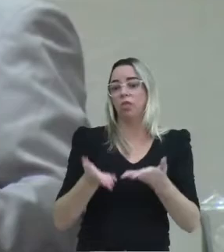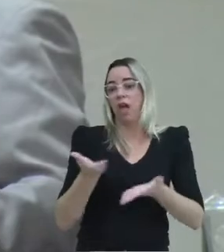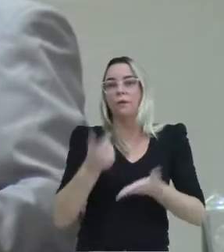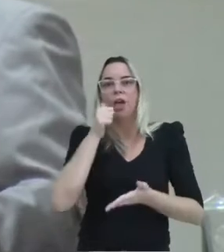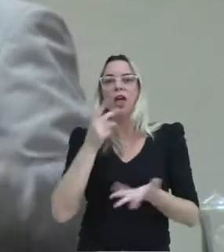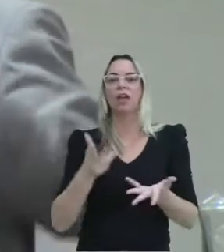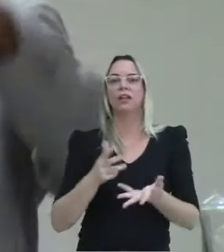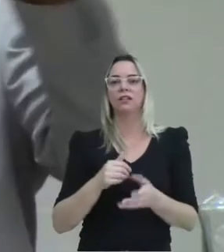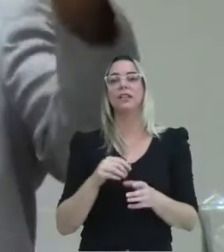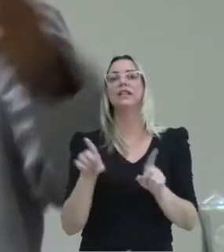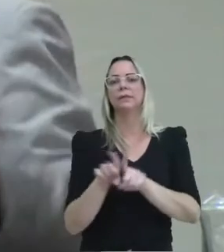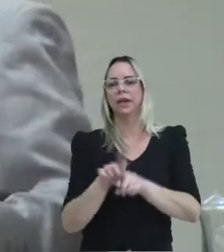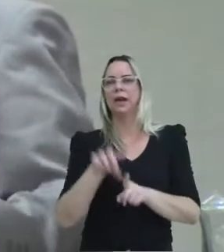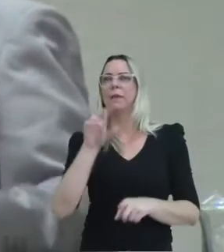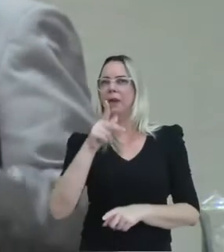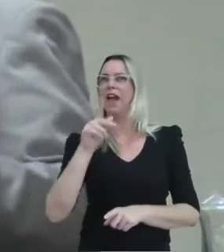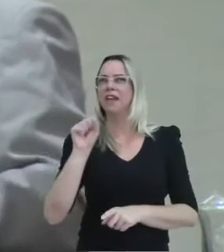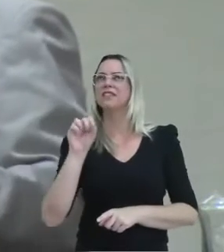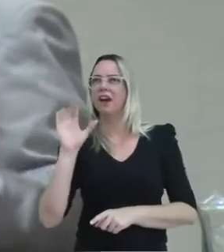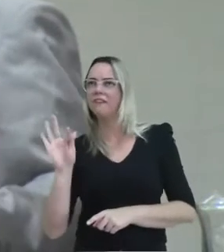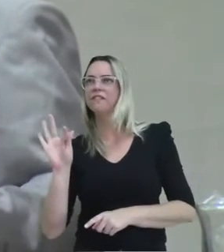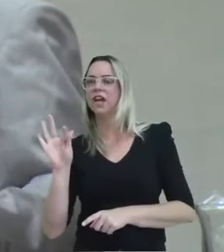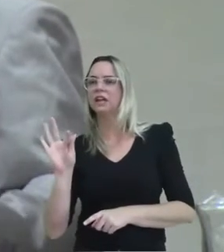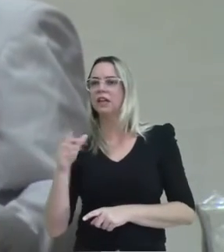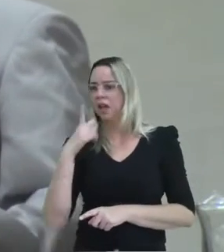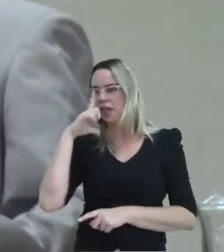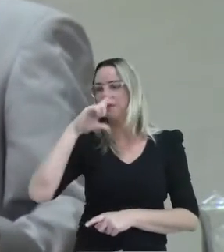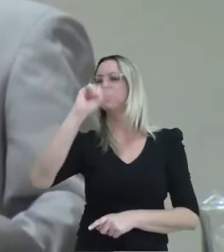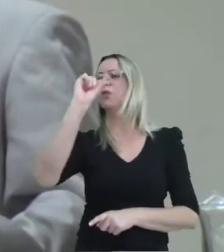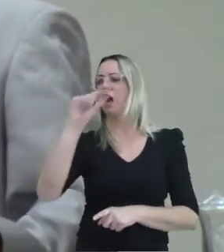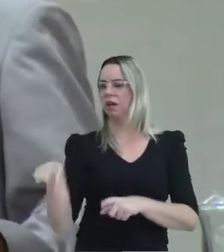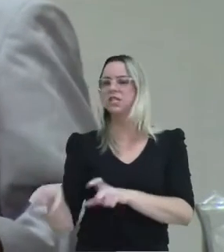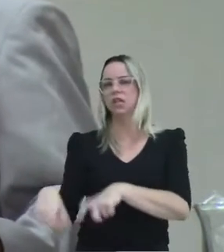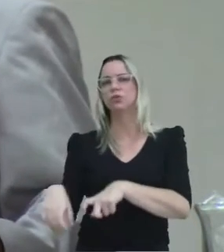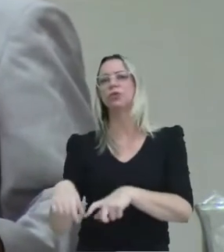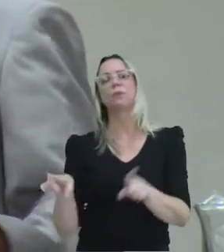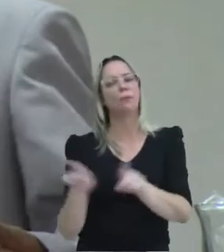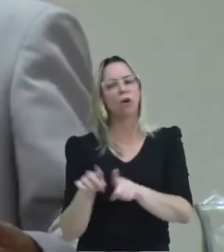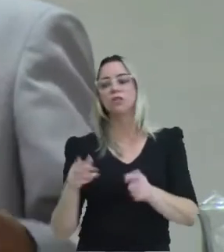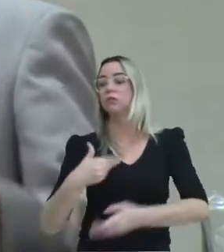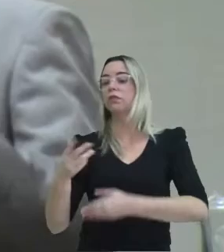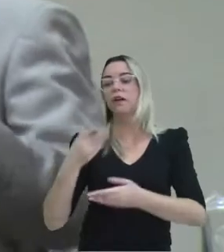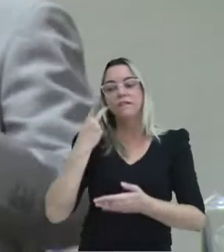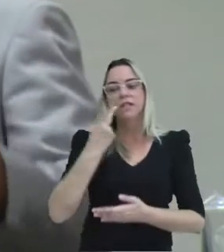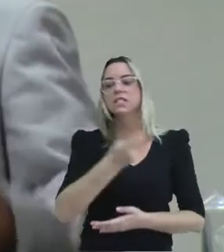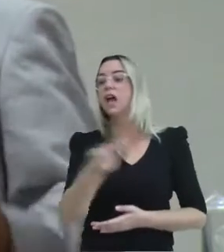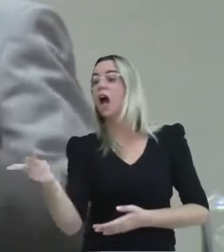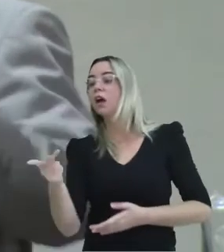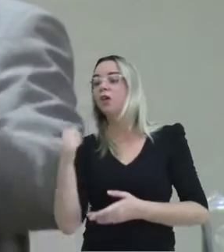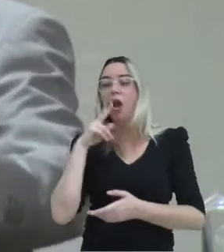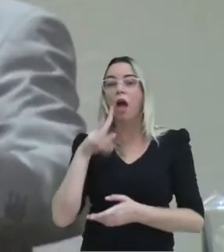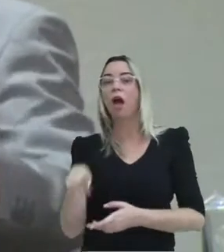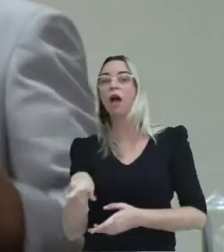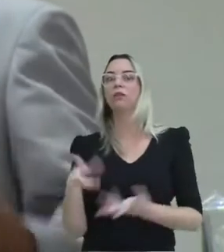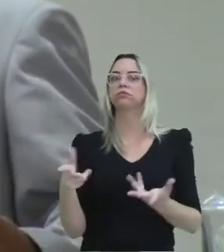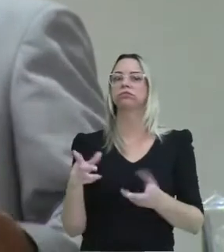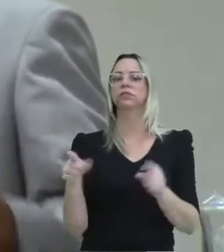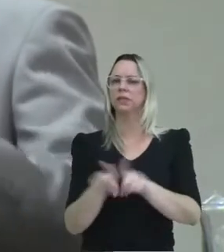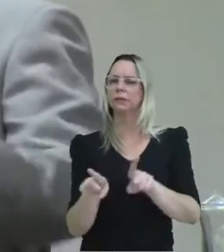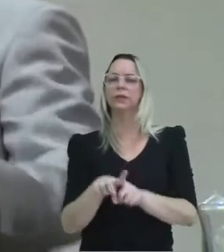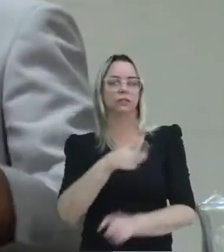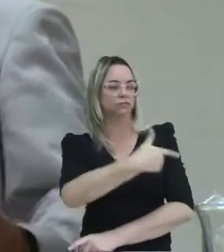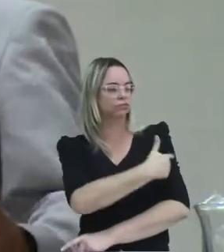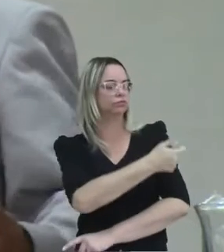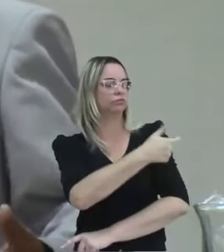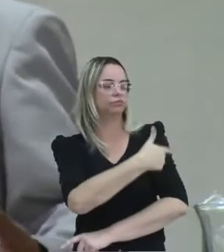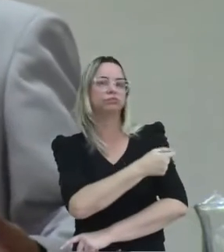de Tamanduá e de outro lugar, que possa ir lá pelo menos uma vez por semana atender vacina. E